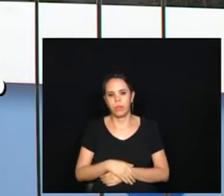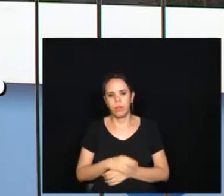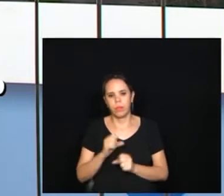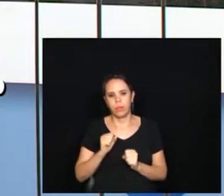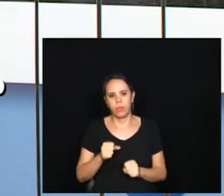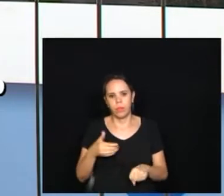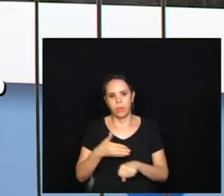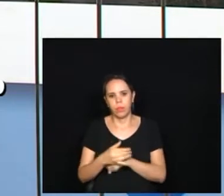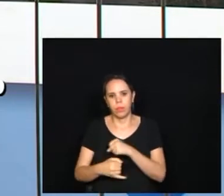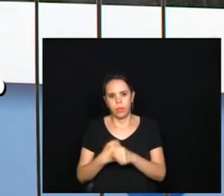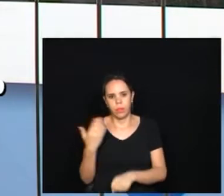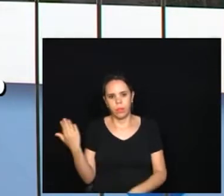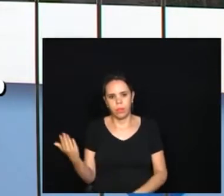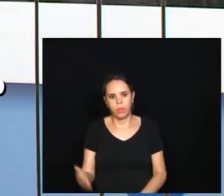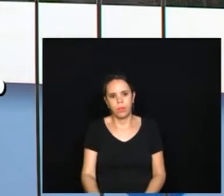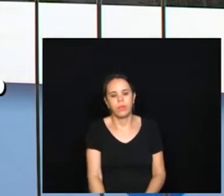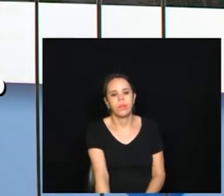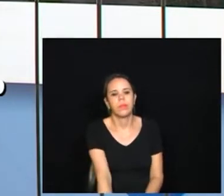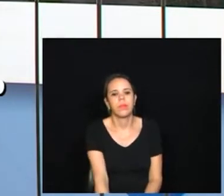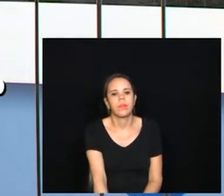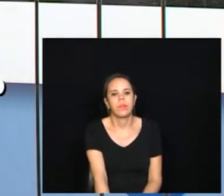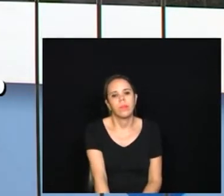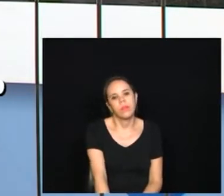pode acessar o site, que é o